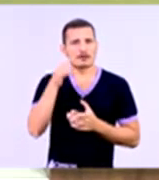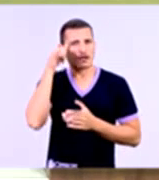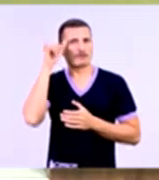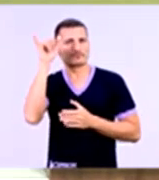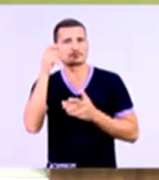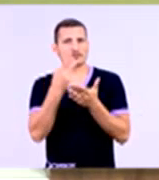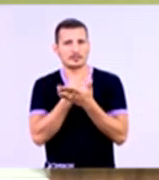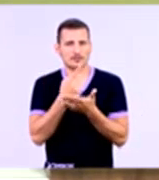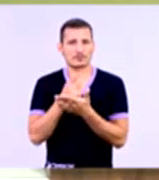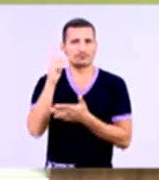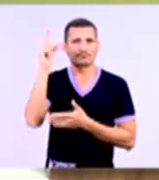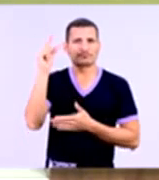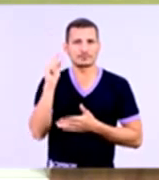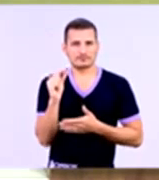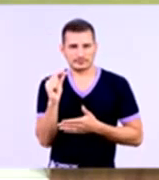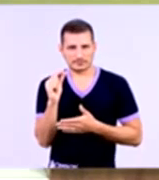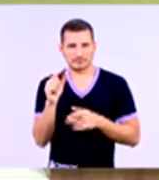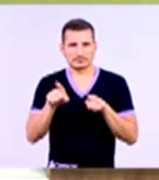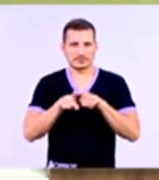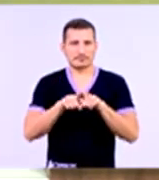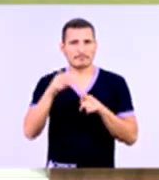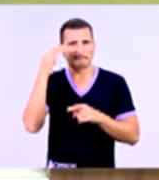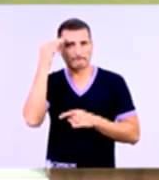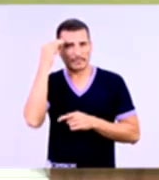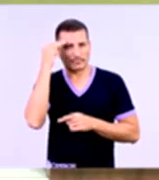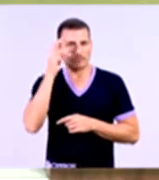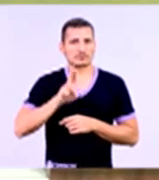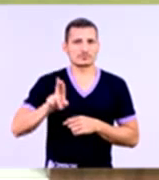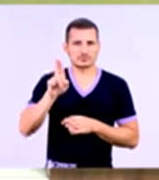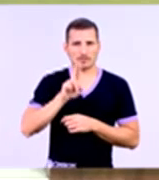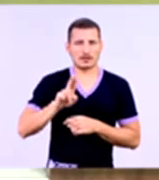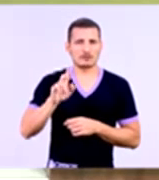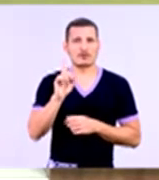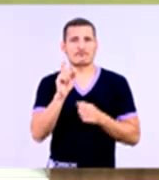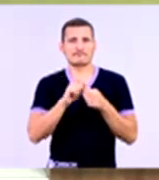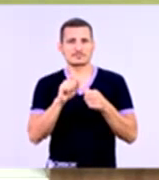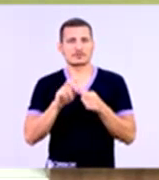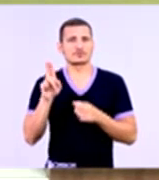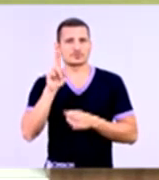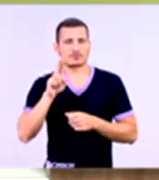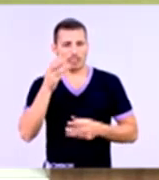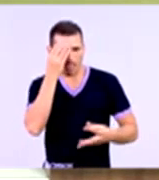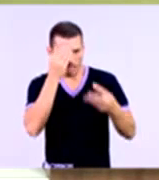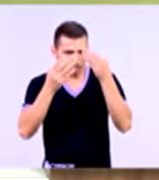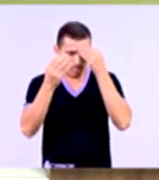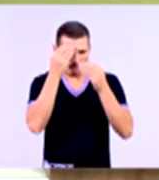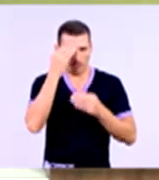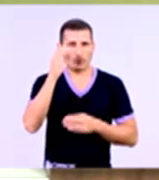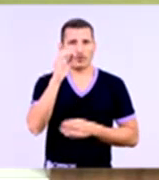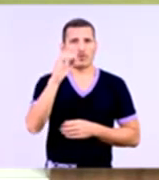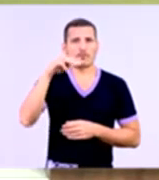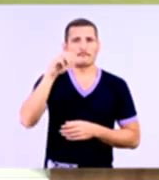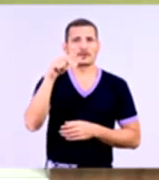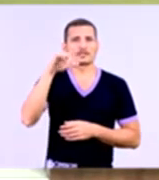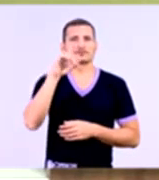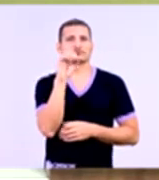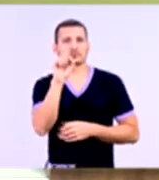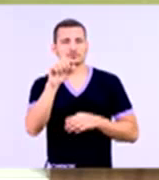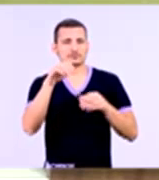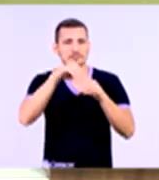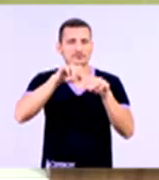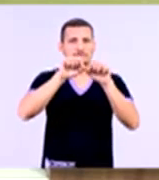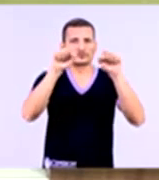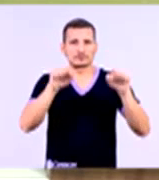erros, minimização da sobrecarga de memória do usuário, ou seja, não fazer com que o usuário decore comandos dentro do sistema para que ele tenha